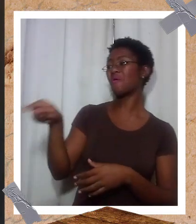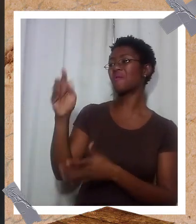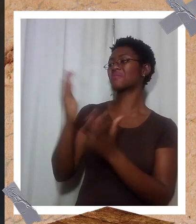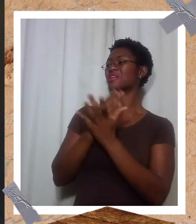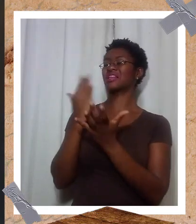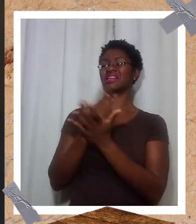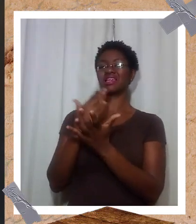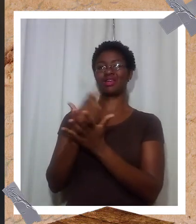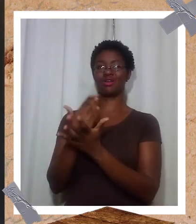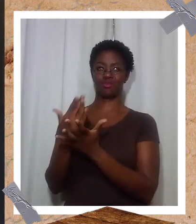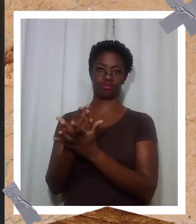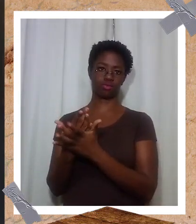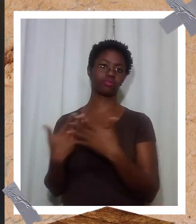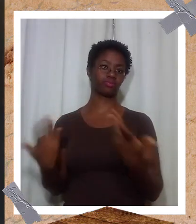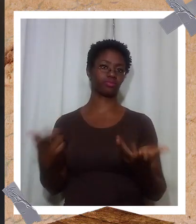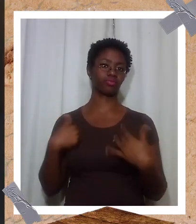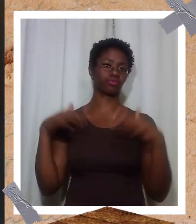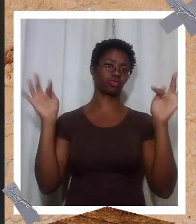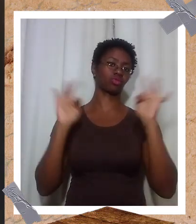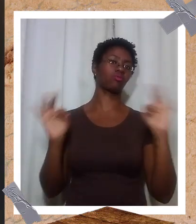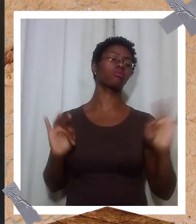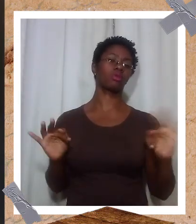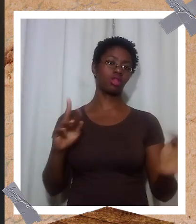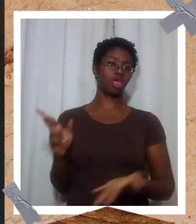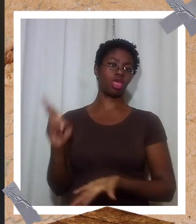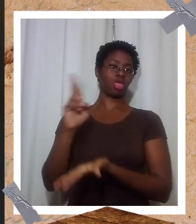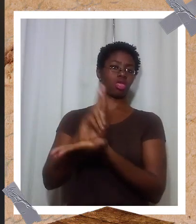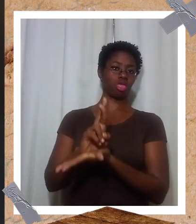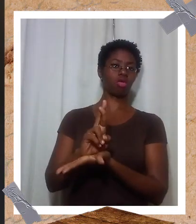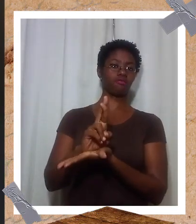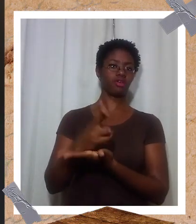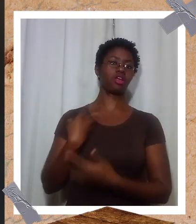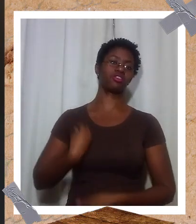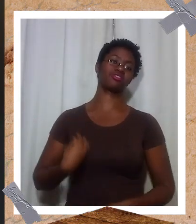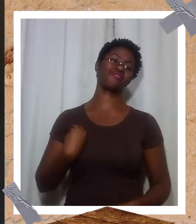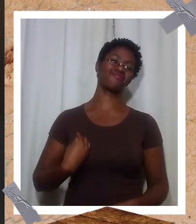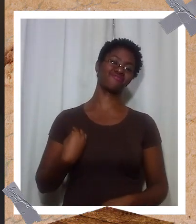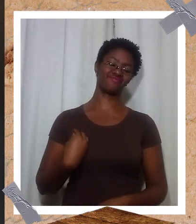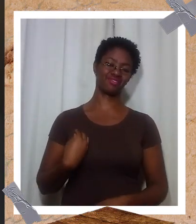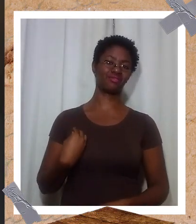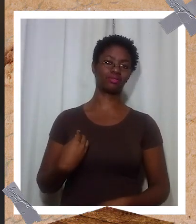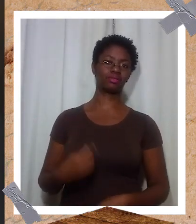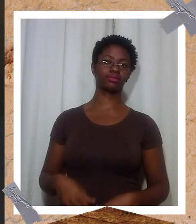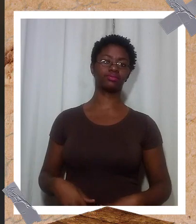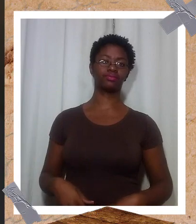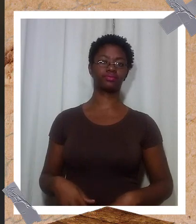livro. Né? Então, eu fico muito feliz assim, de ser essa referência viva, né?